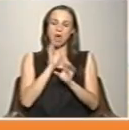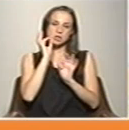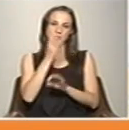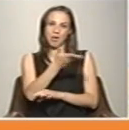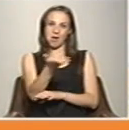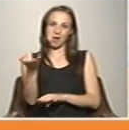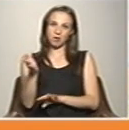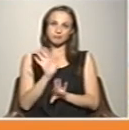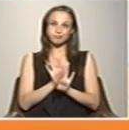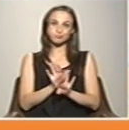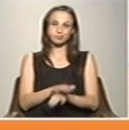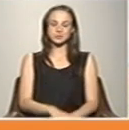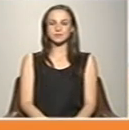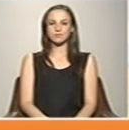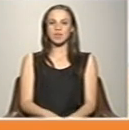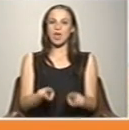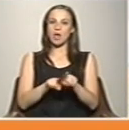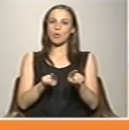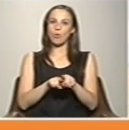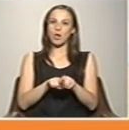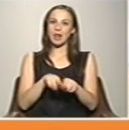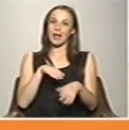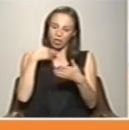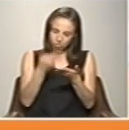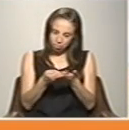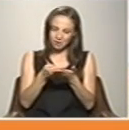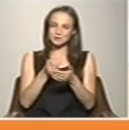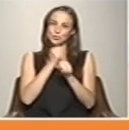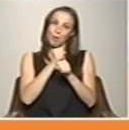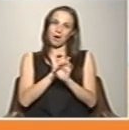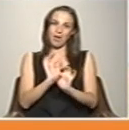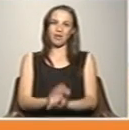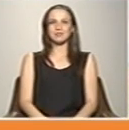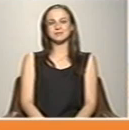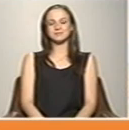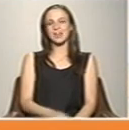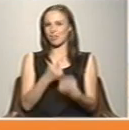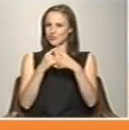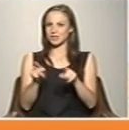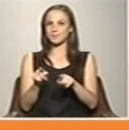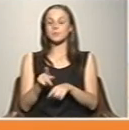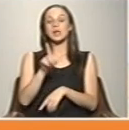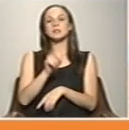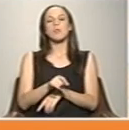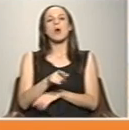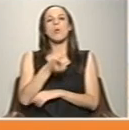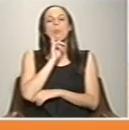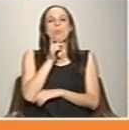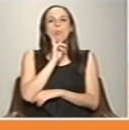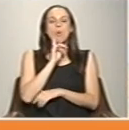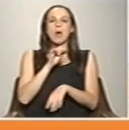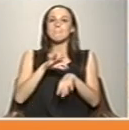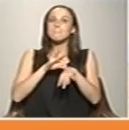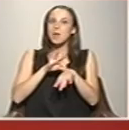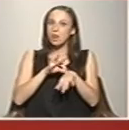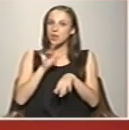bocado monótono. Ficamos caídos em cima do trabalho. Uhum. Por isso, é uma grande diferença. Para além do nosso humor, para além da nossa pele, para